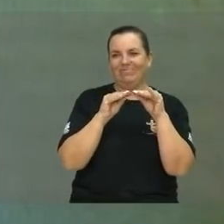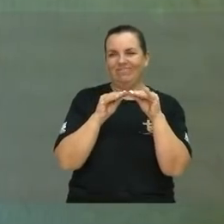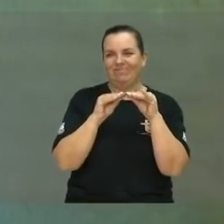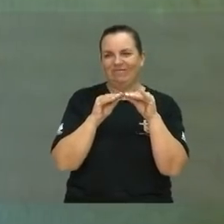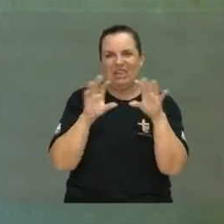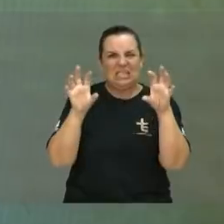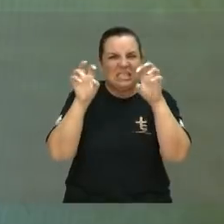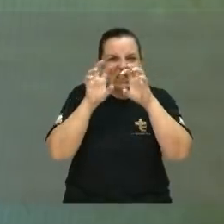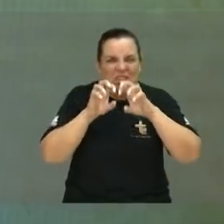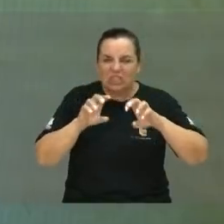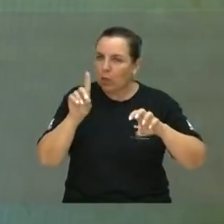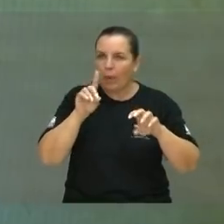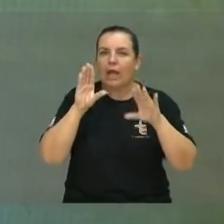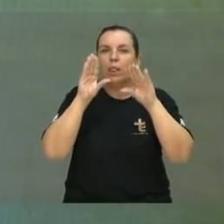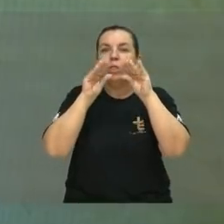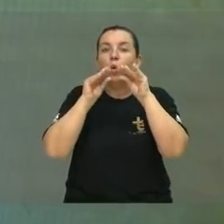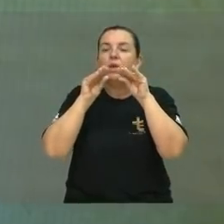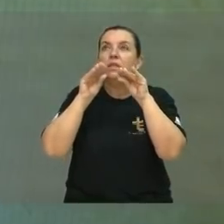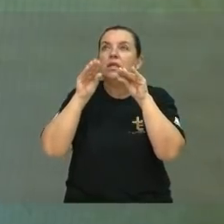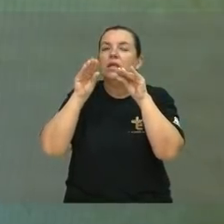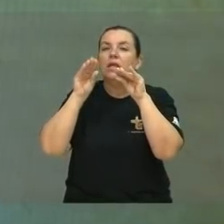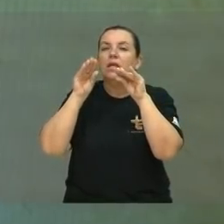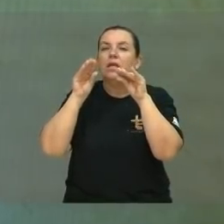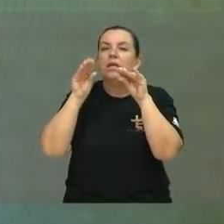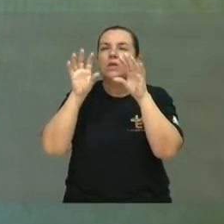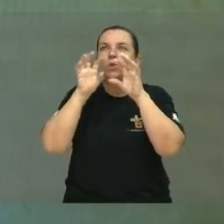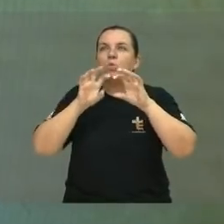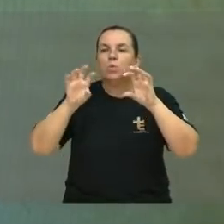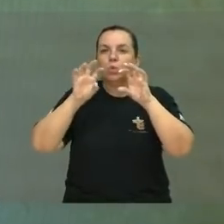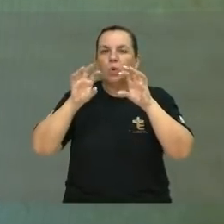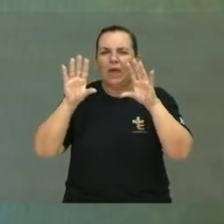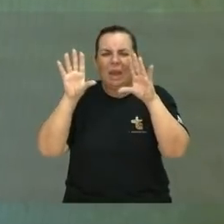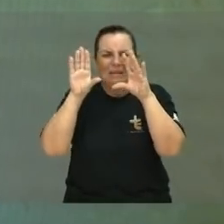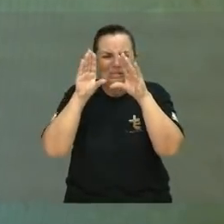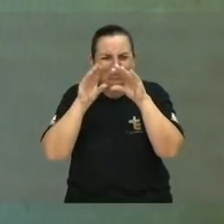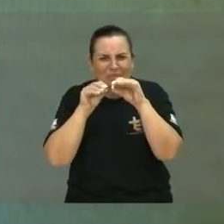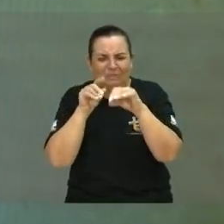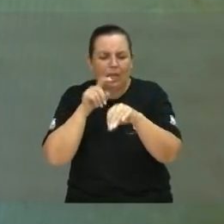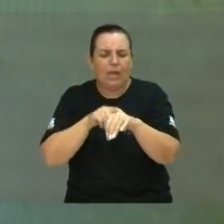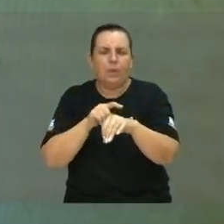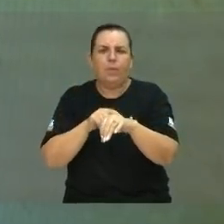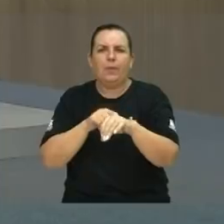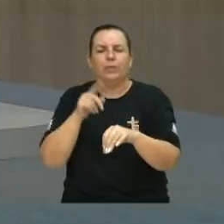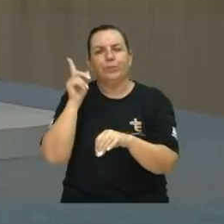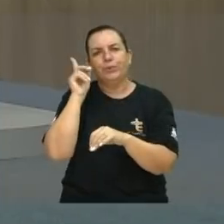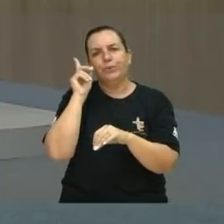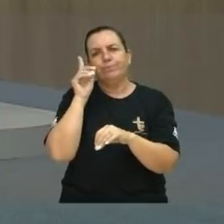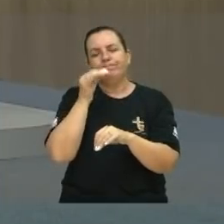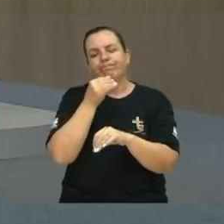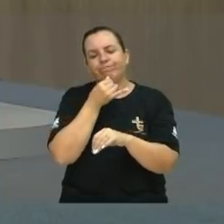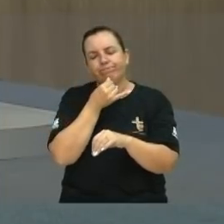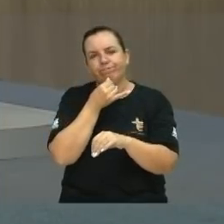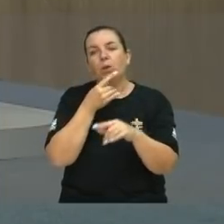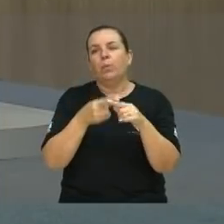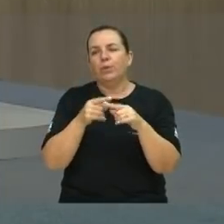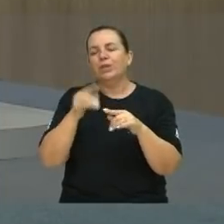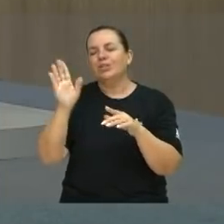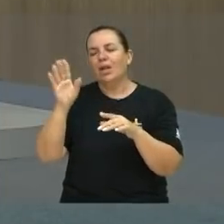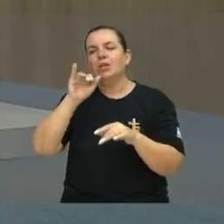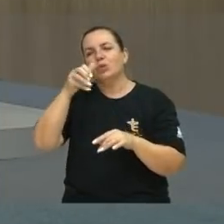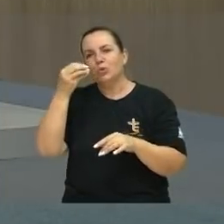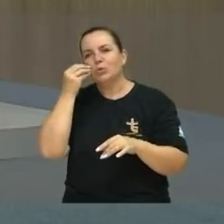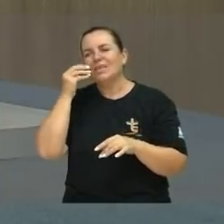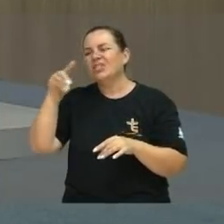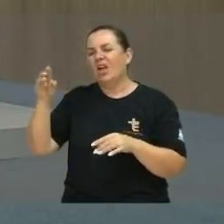trevas onde o senhor não é recolhido com o seu avental e a